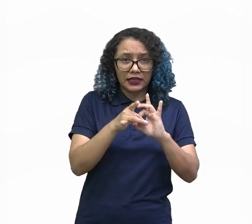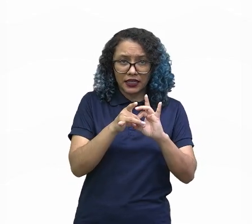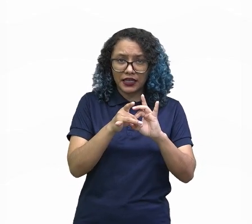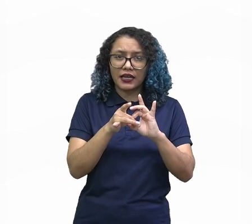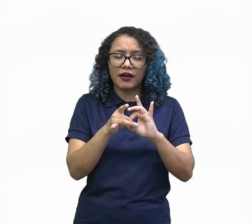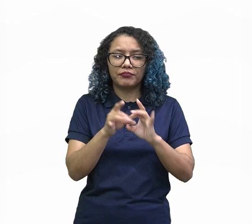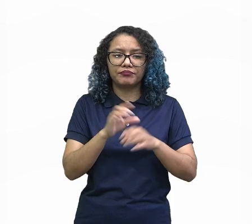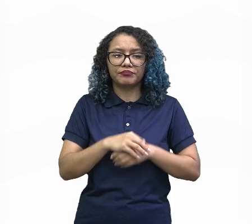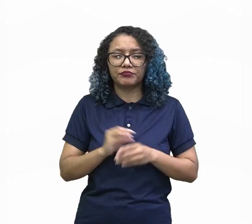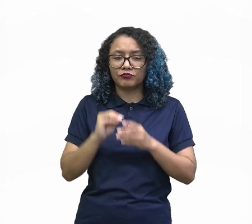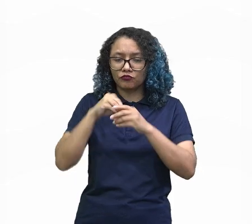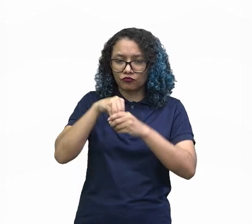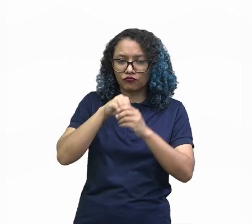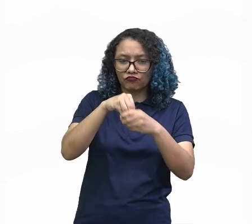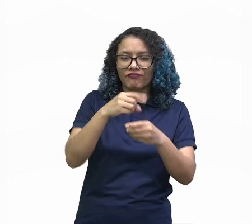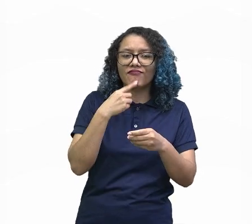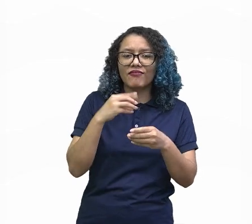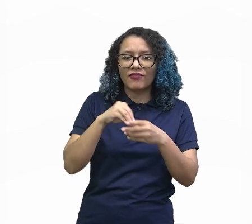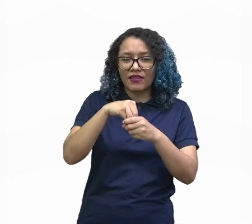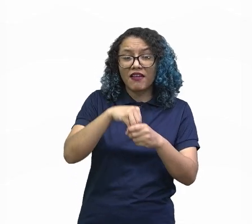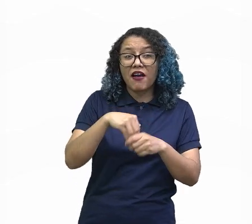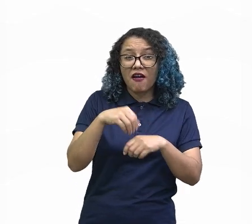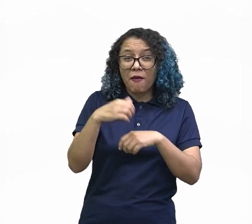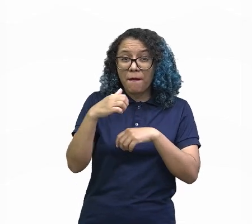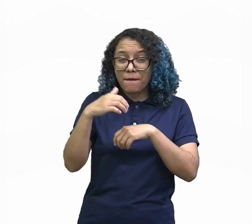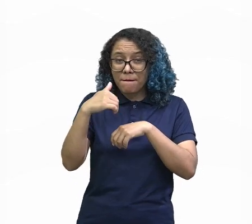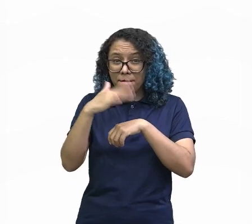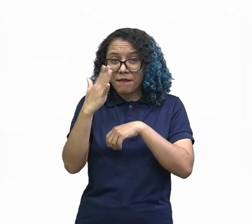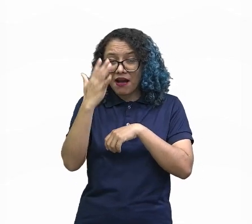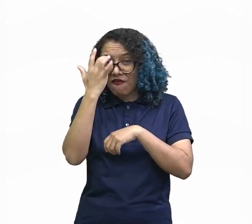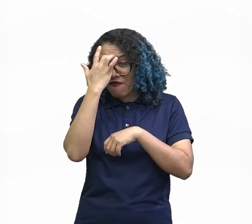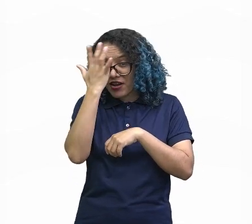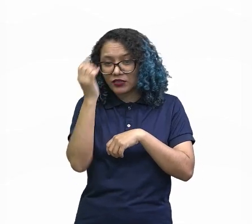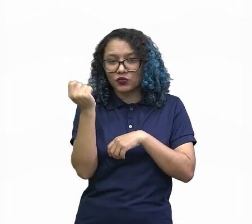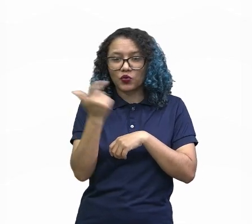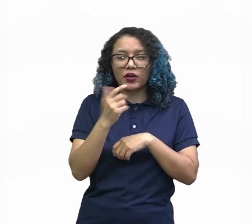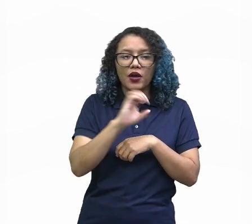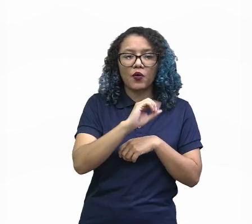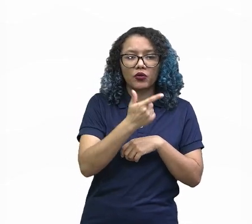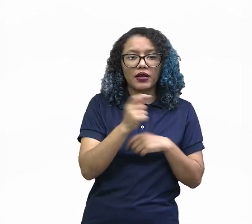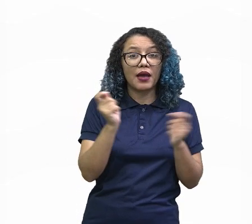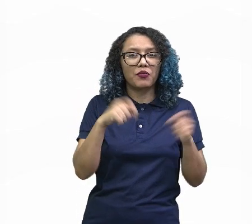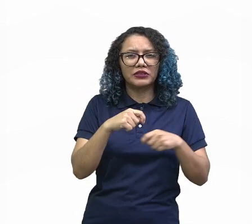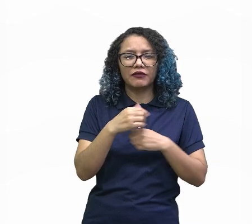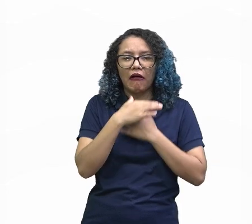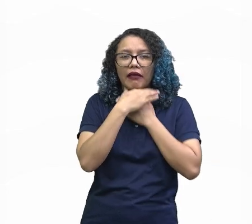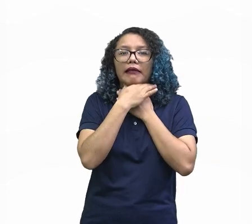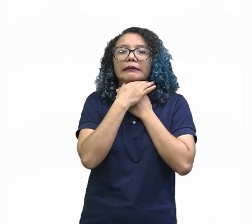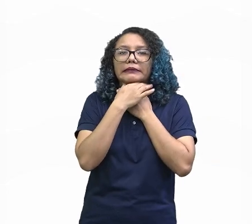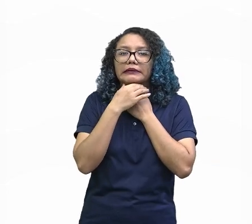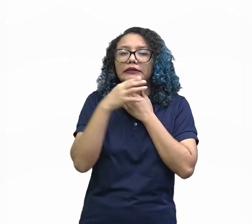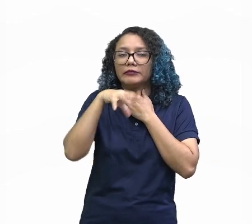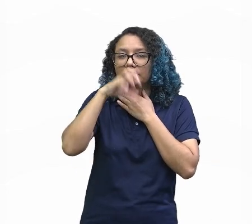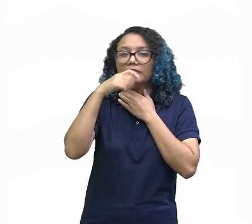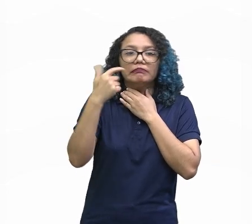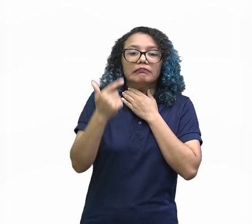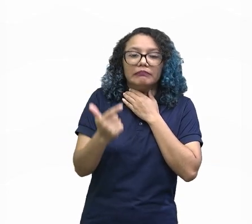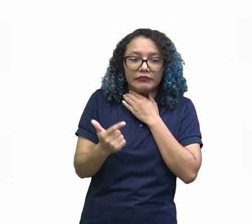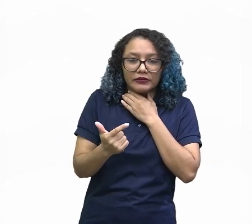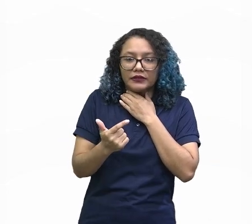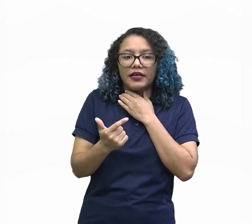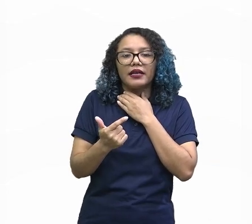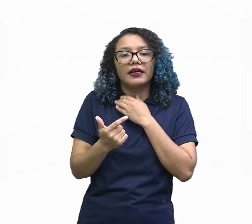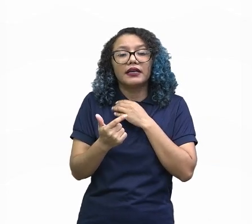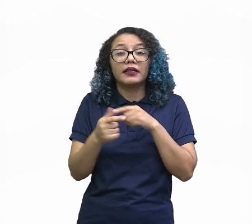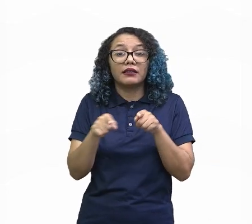o oxigênio, causando asfixia e até a morte. Então, olha só, para a gente entender, a gente vai ter ali a nossa hemoglobina, que está